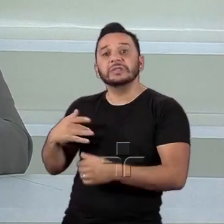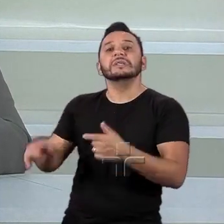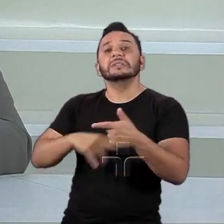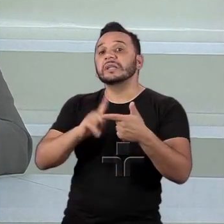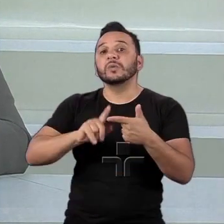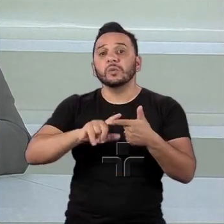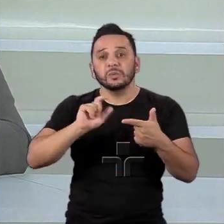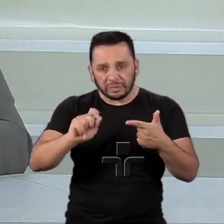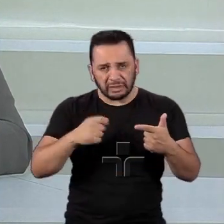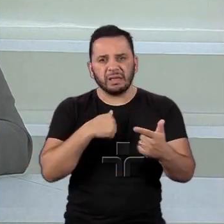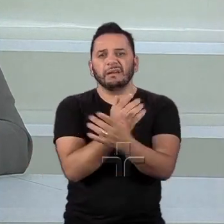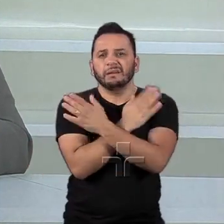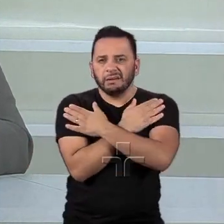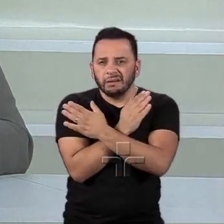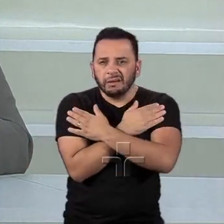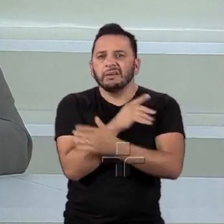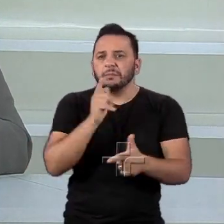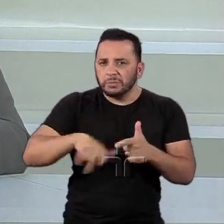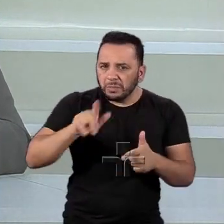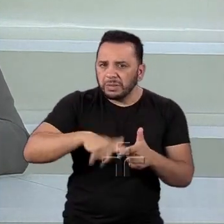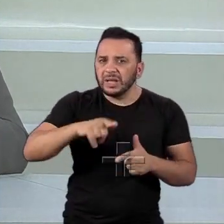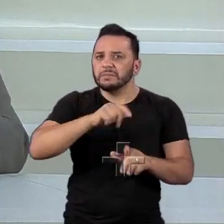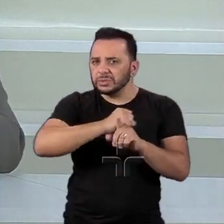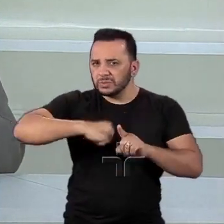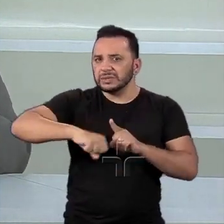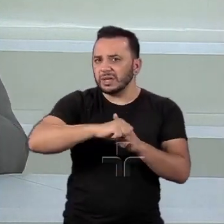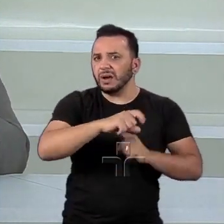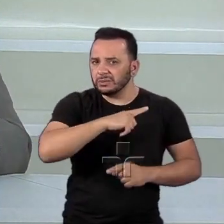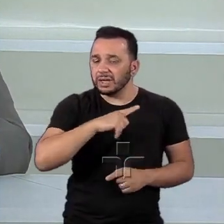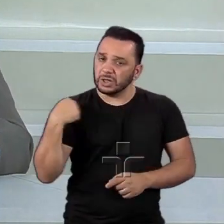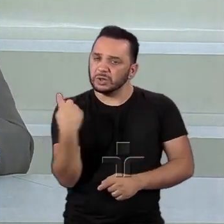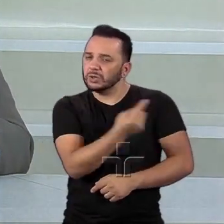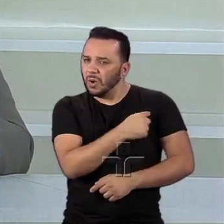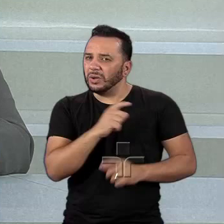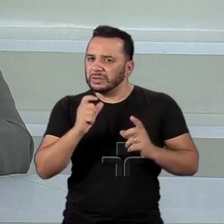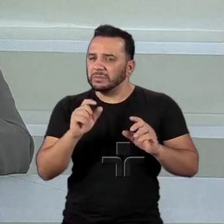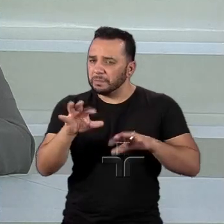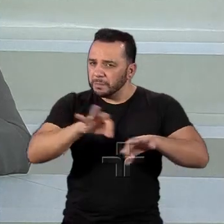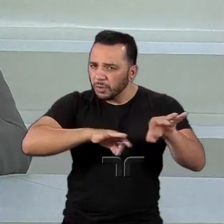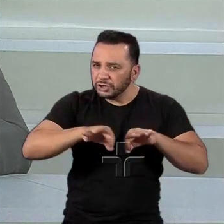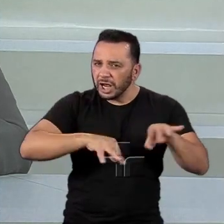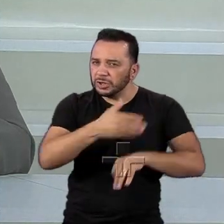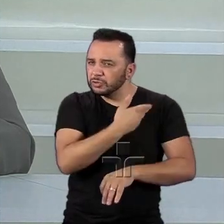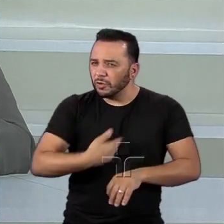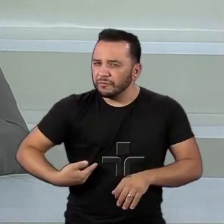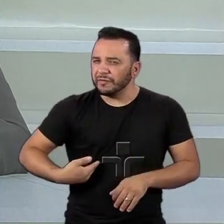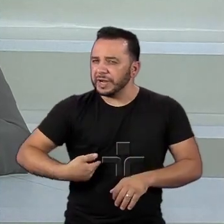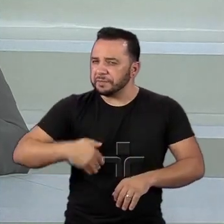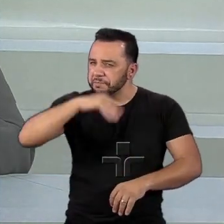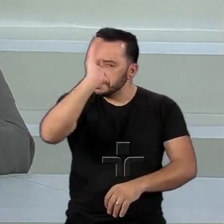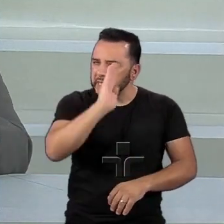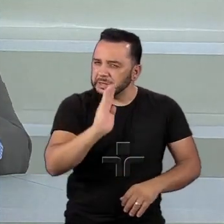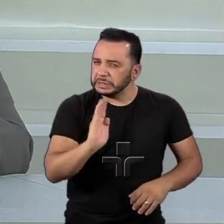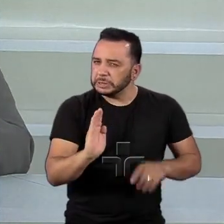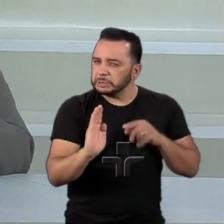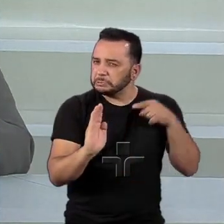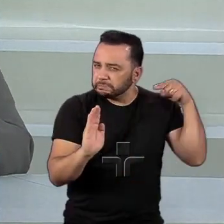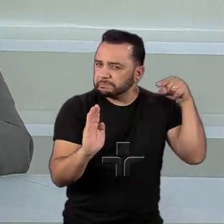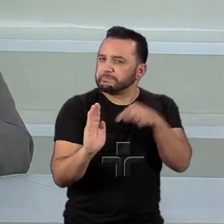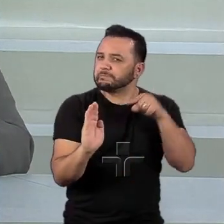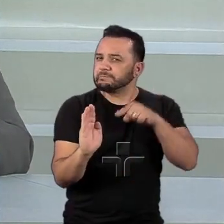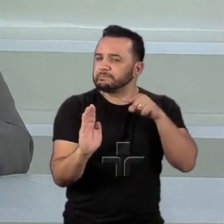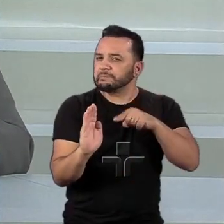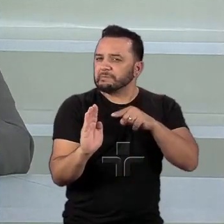é uma outra chaga social que nós estamos dispostos a construir um programa que vai transformar o Brasil num